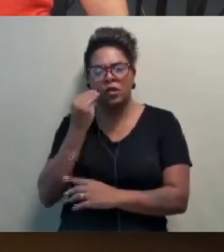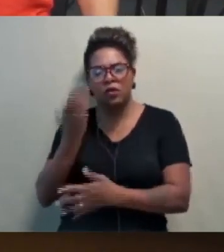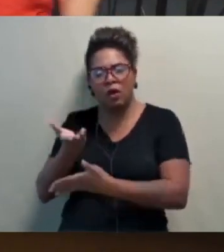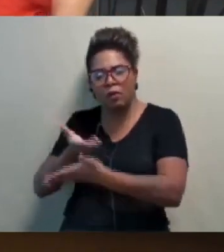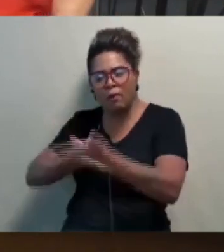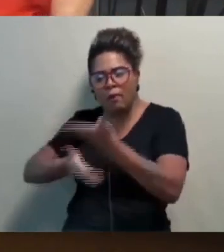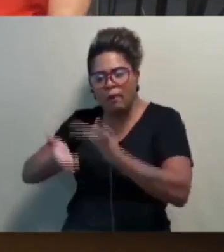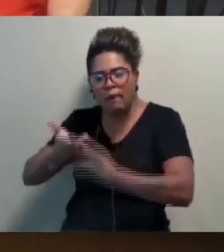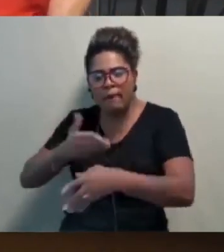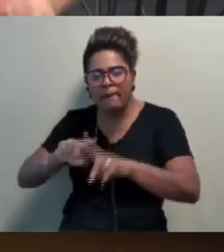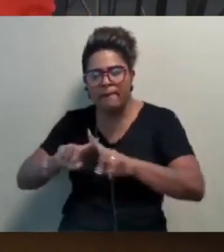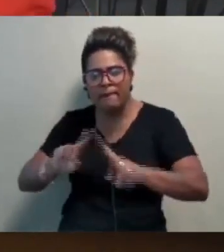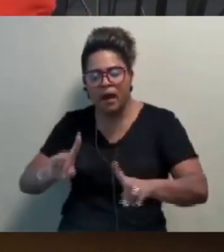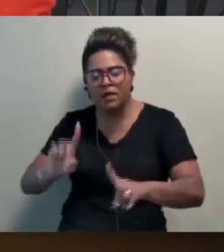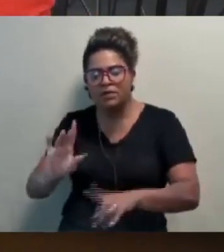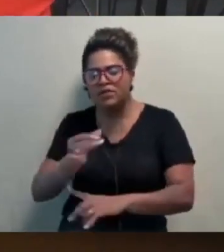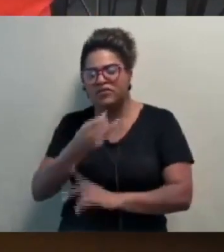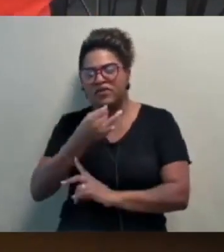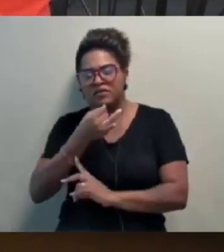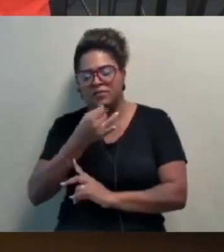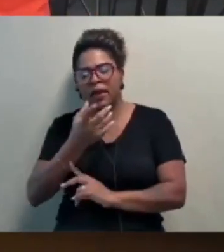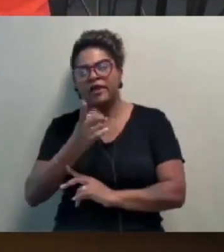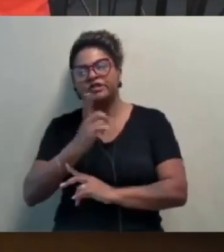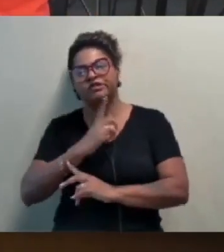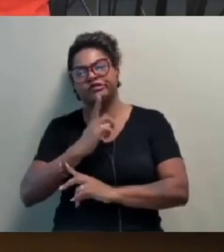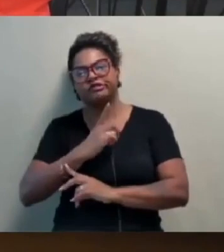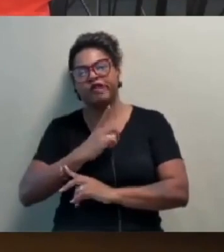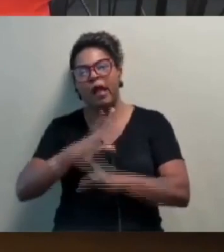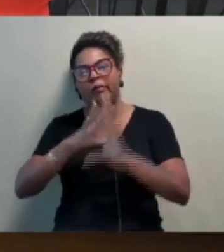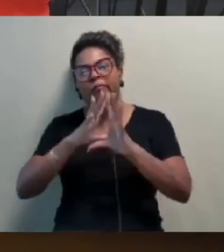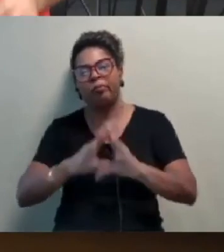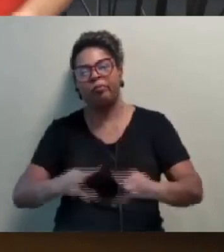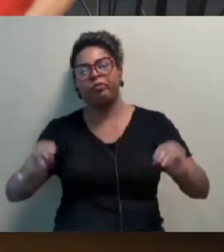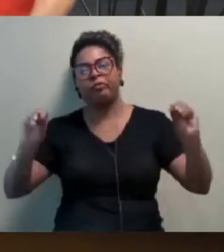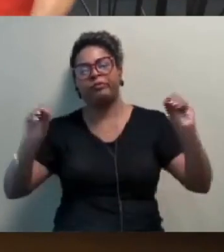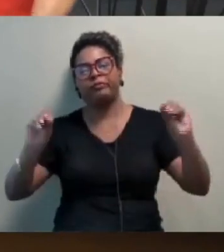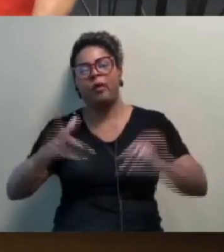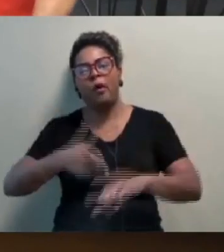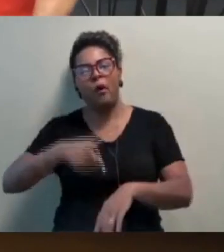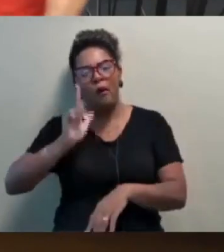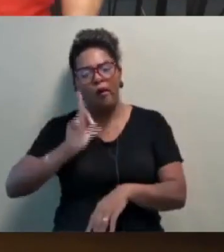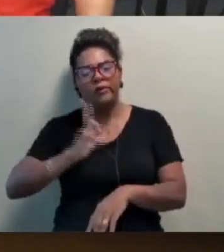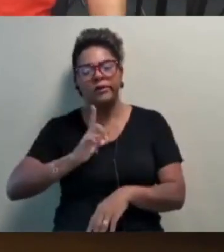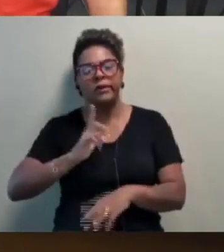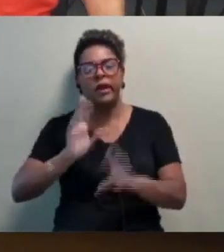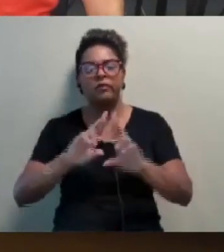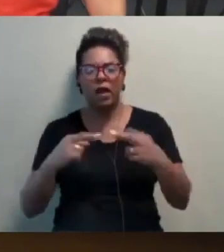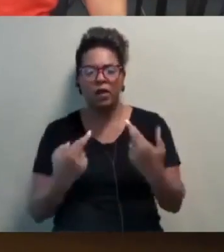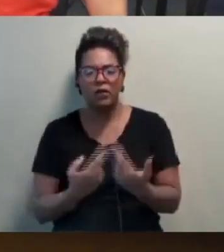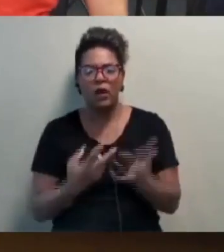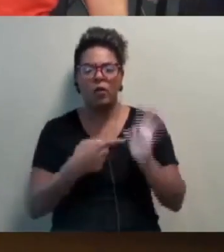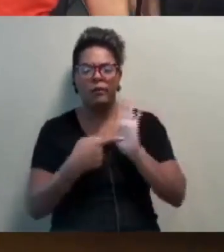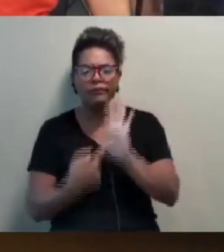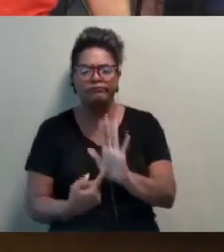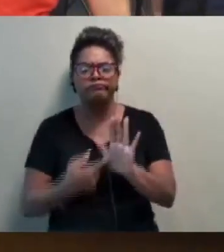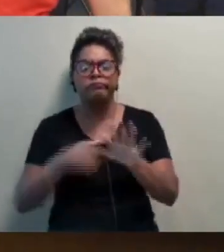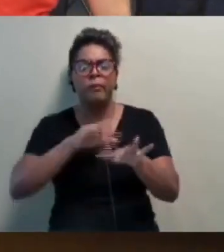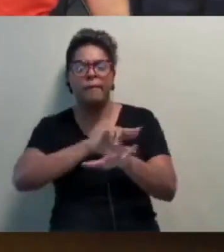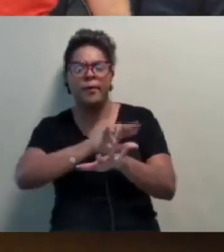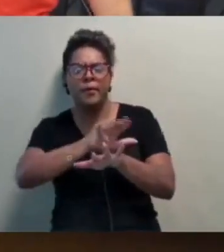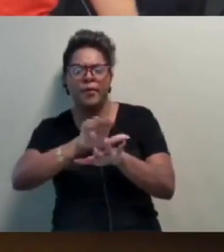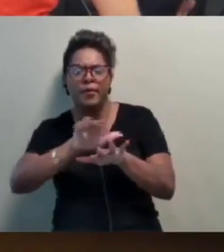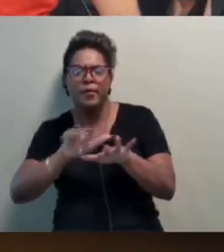sendo dinamitada. Ontem tiveram uma reunião para apresentar vários e vários ganhos para a